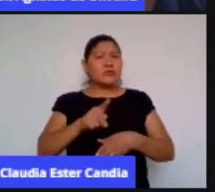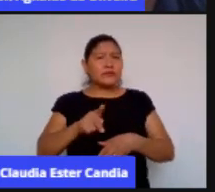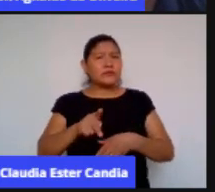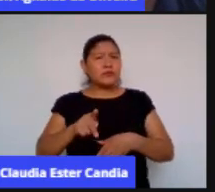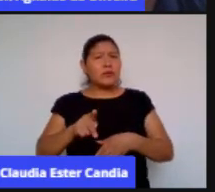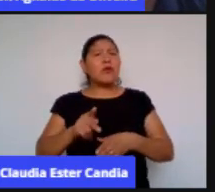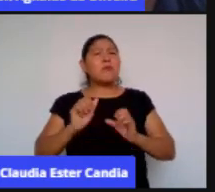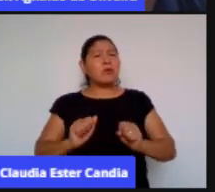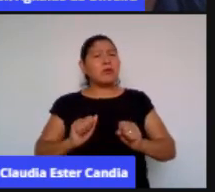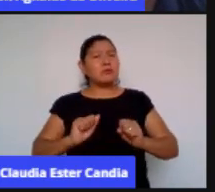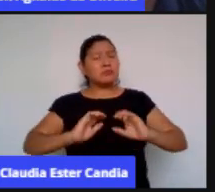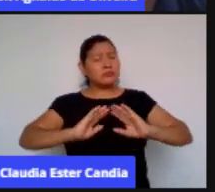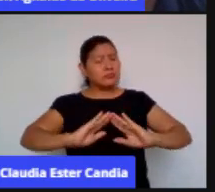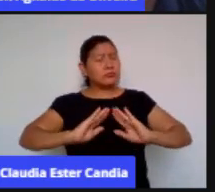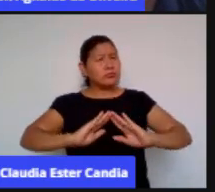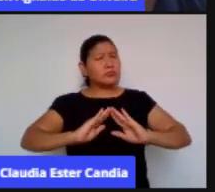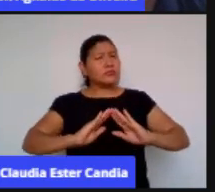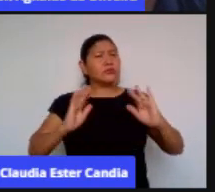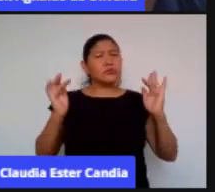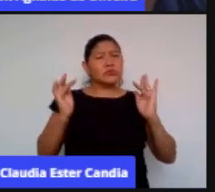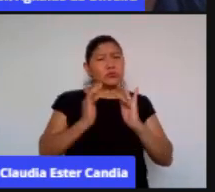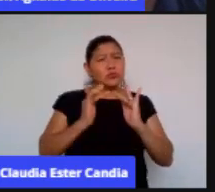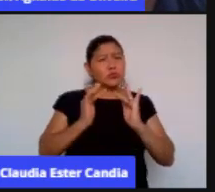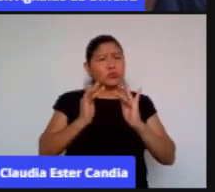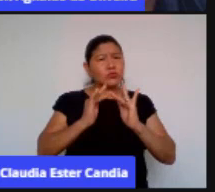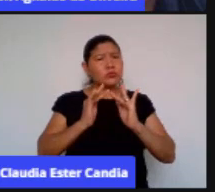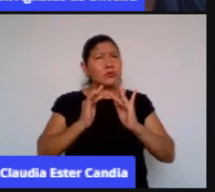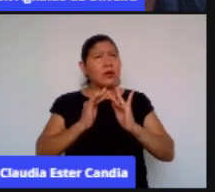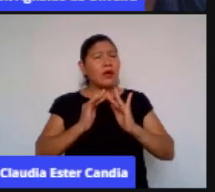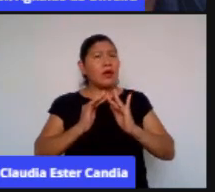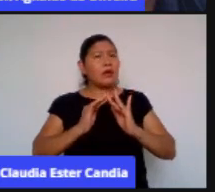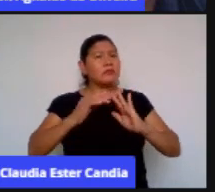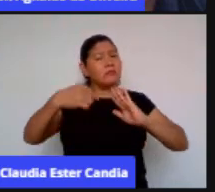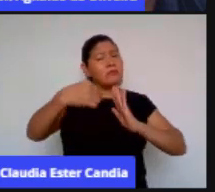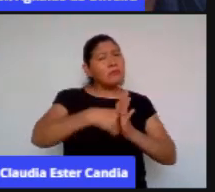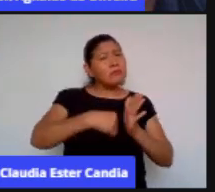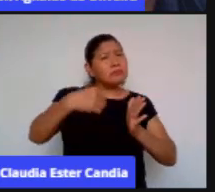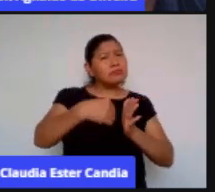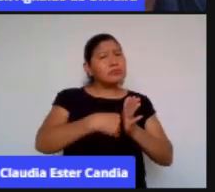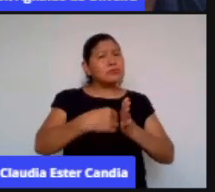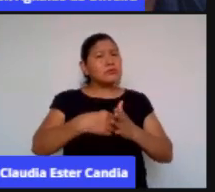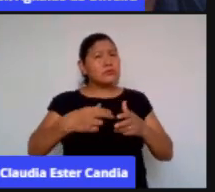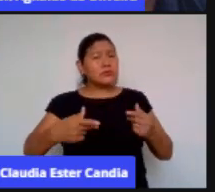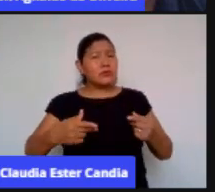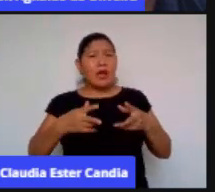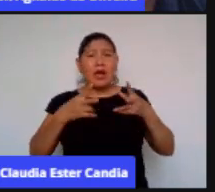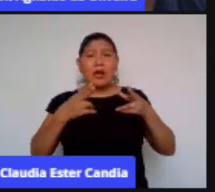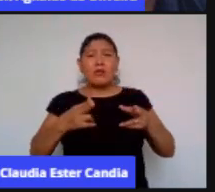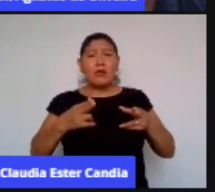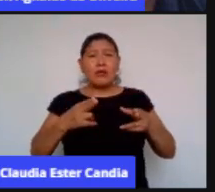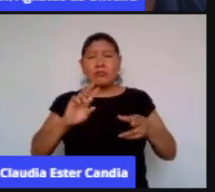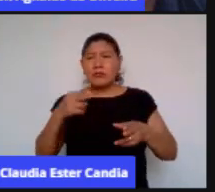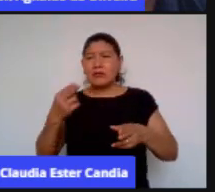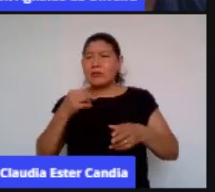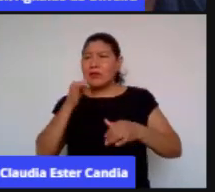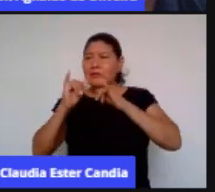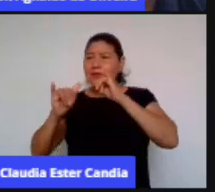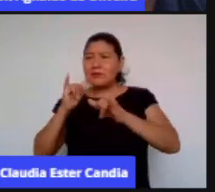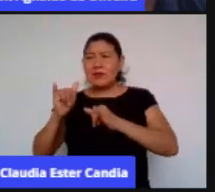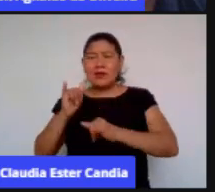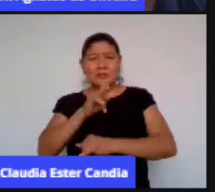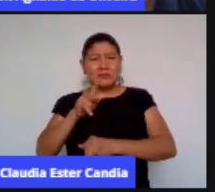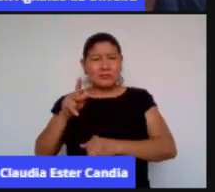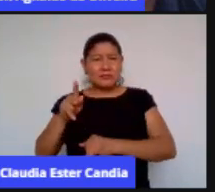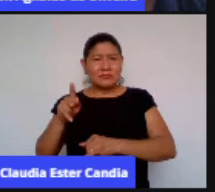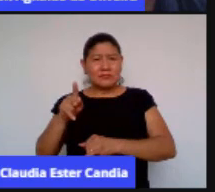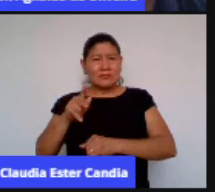gente, né? Porque a gente é melhor ouvir, é igual a gente pede tanto para ouvir os alunos, a gente também pede para ouvir os professores, né? Então, a partir